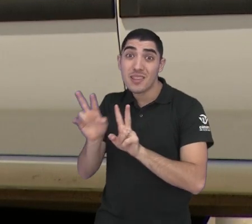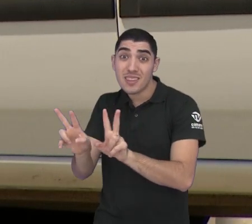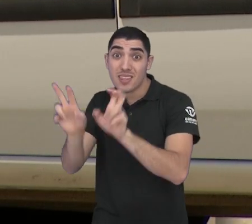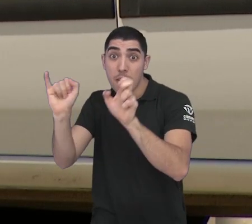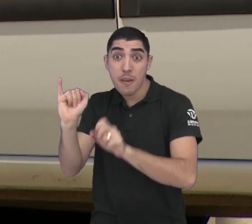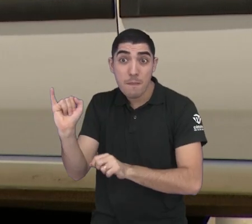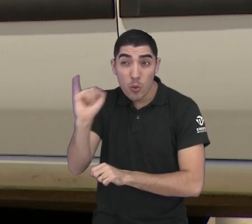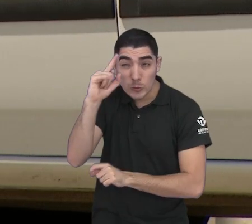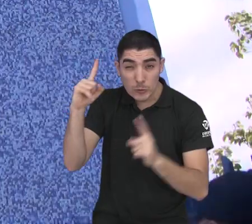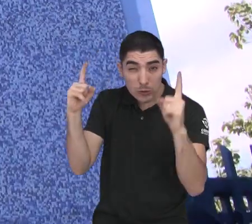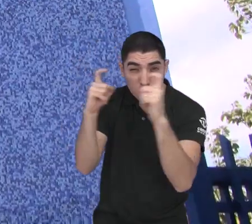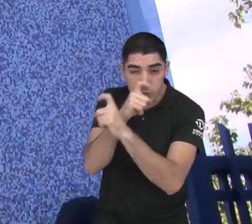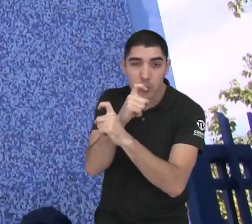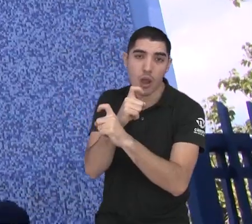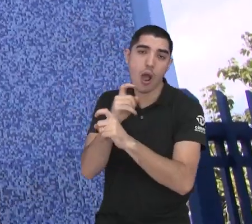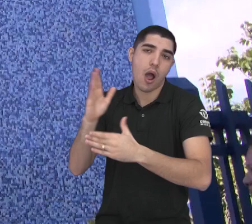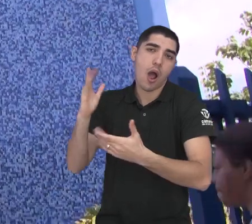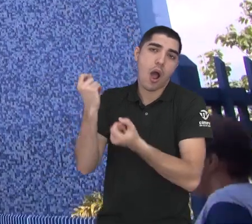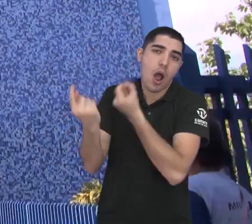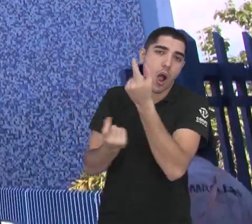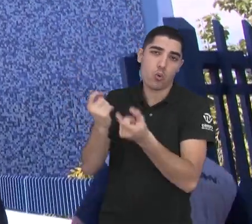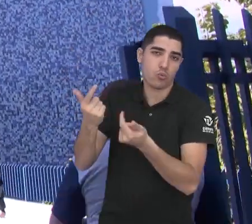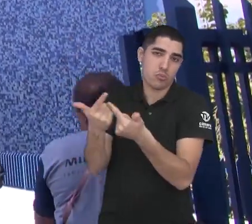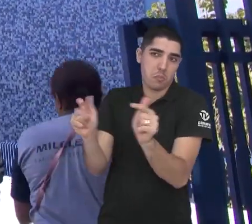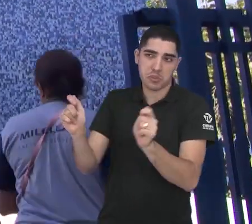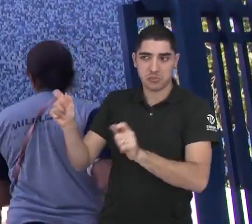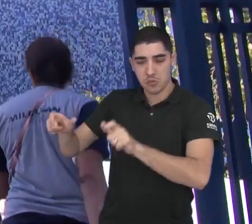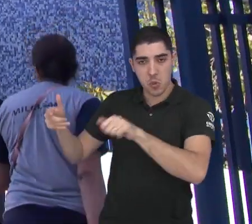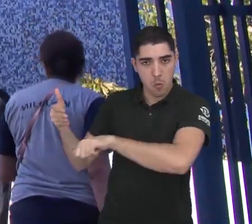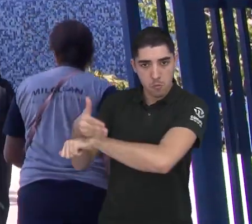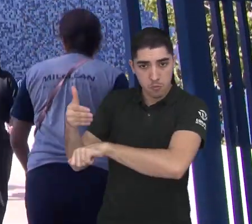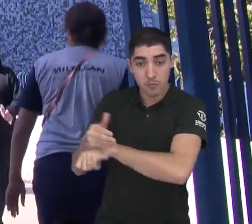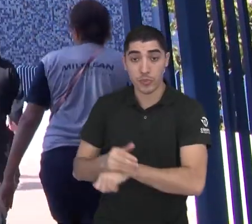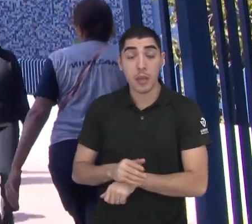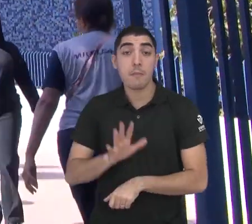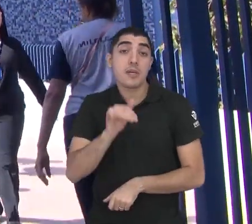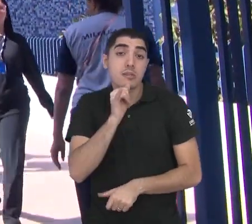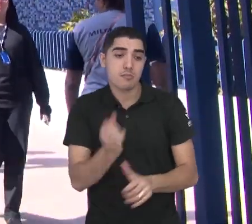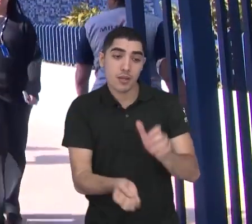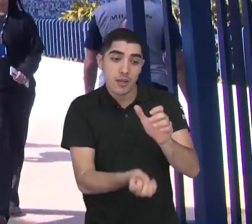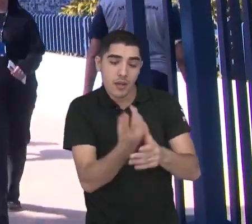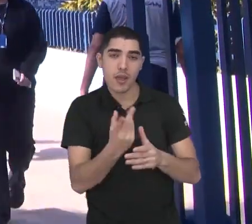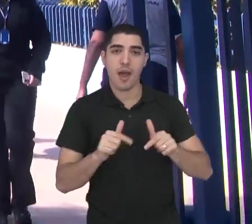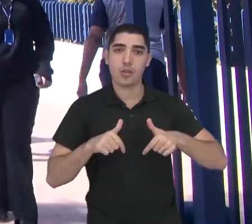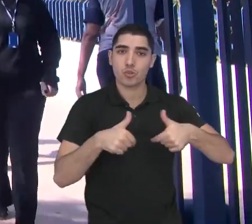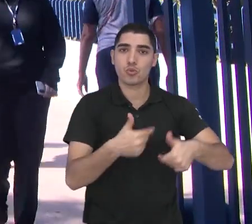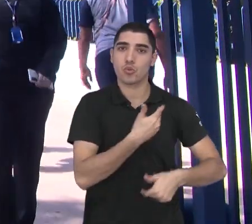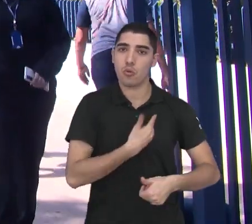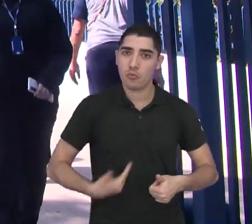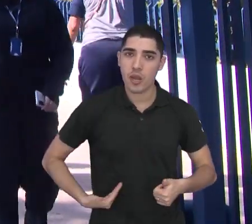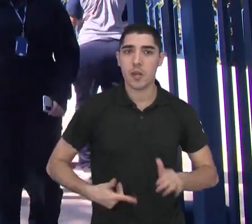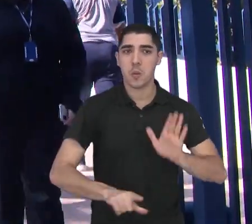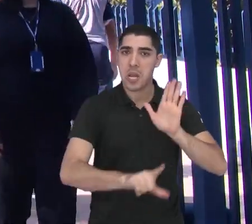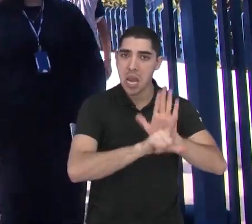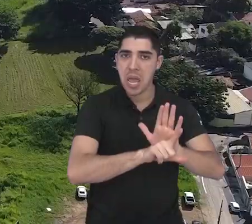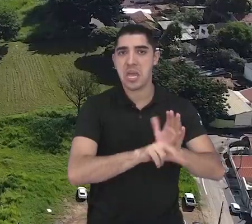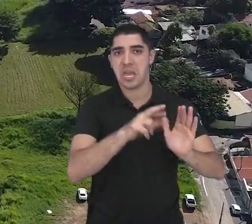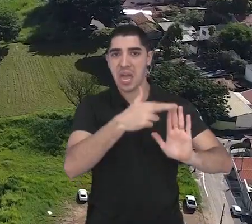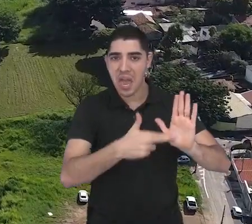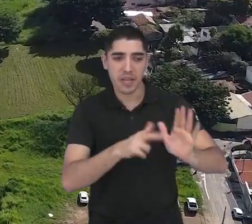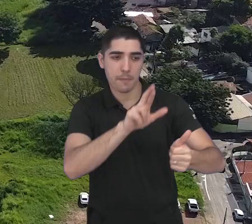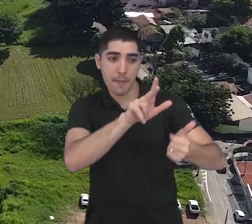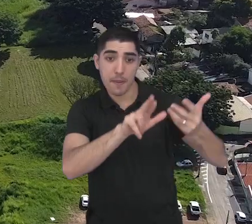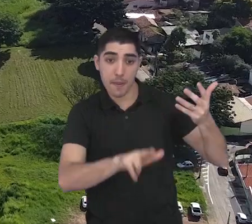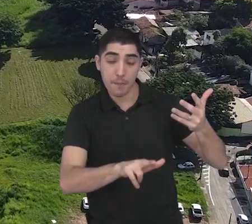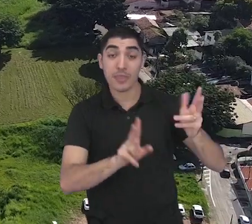relevantes para a sociedade. Também ocorrem no Executivo, em processos de formulação de políticas públicas, e na maioria dos casos